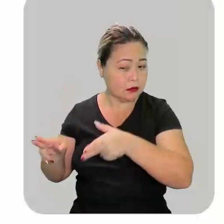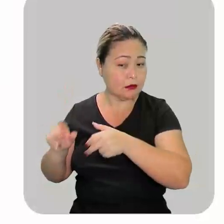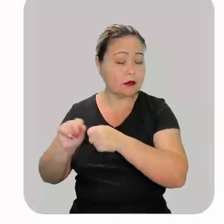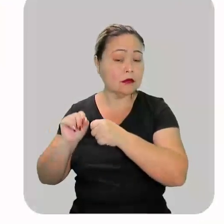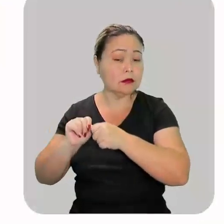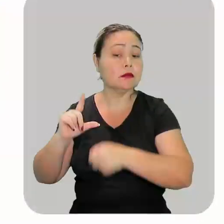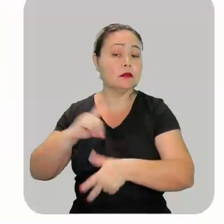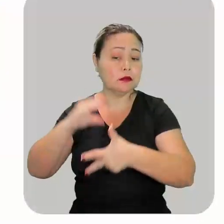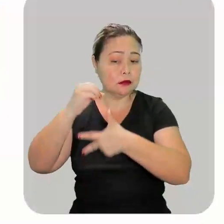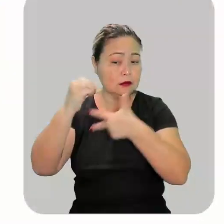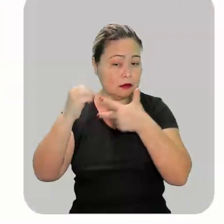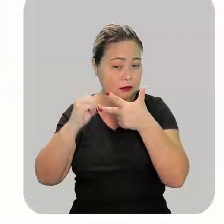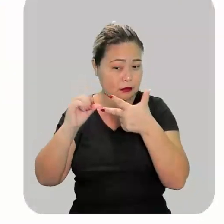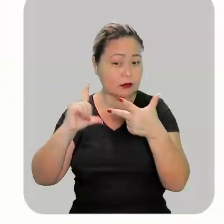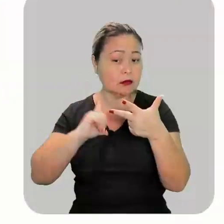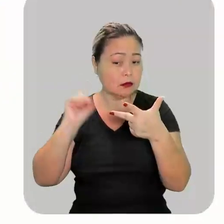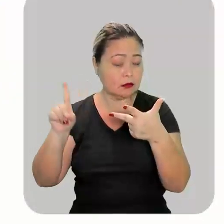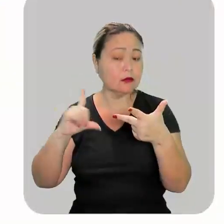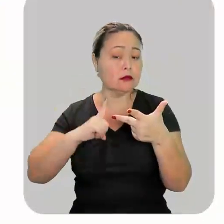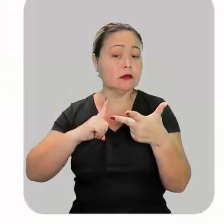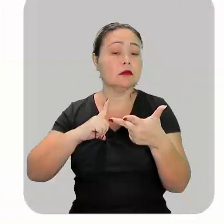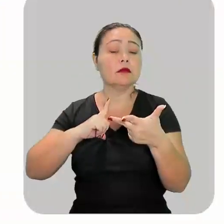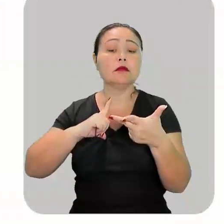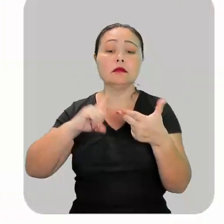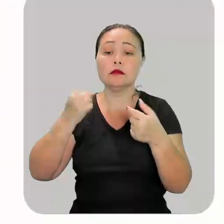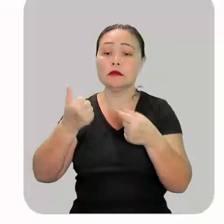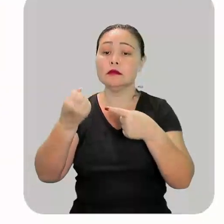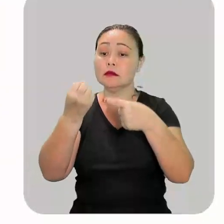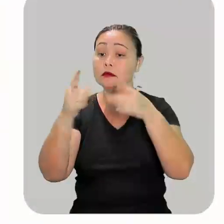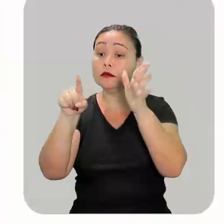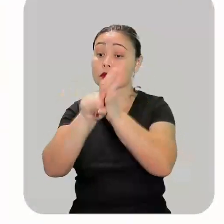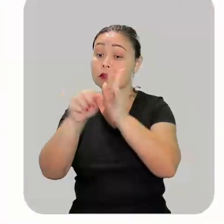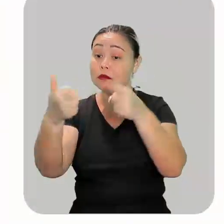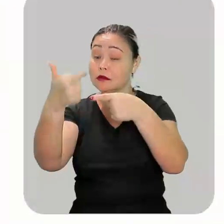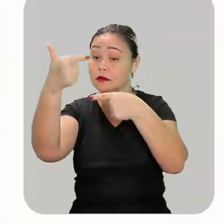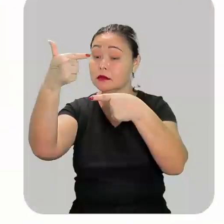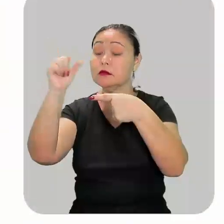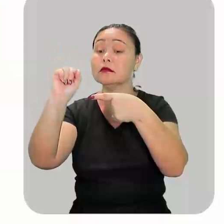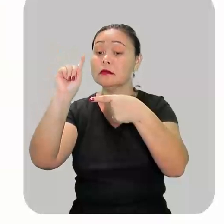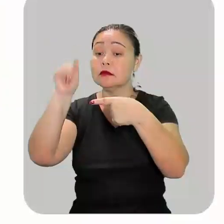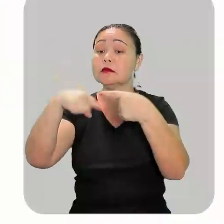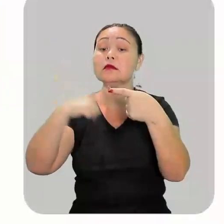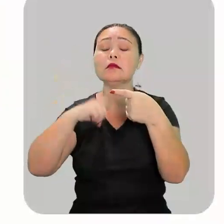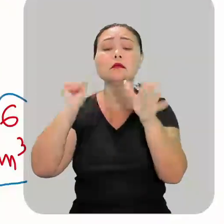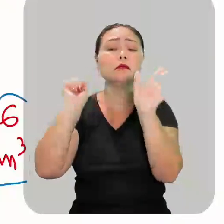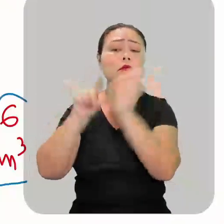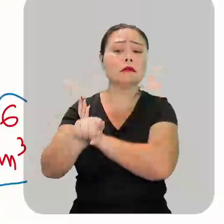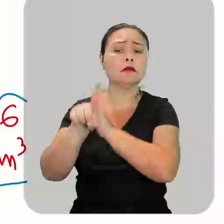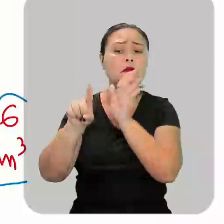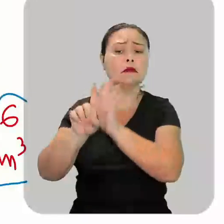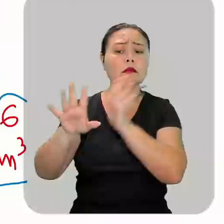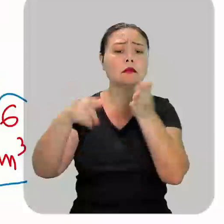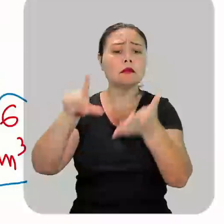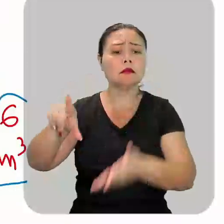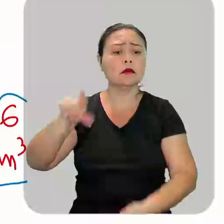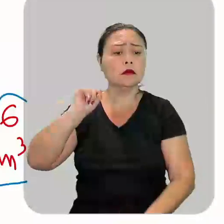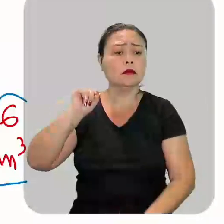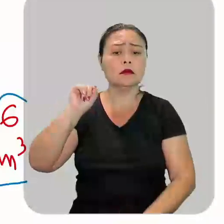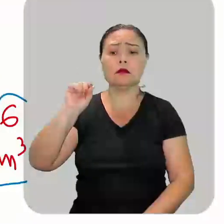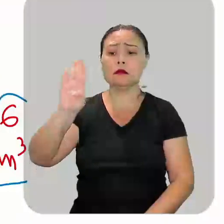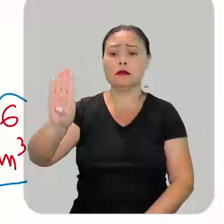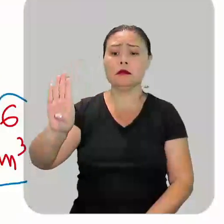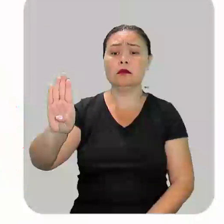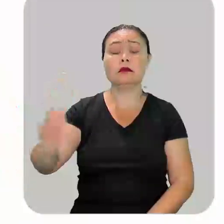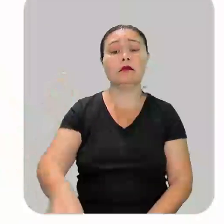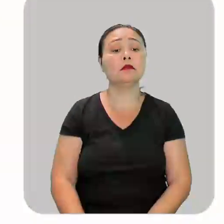que cai no Enem. Potência com expoente negativo. E aí eles vão se perguntar, né? Então a alternativa é a